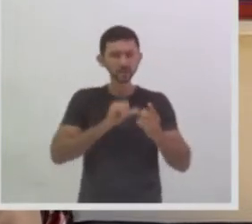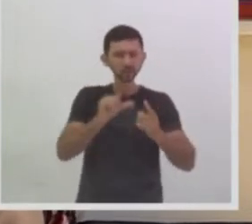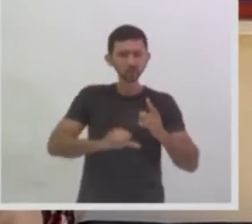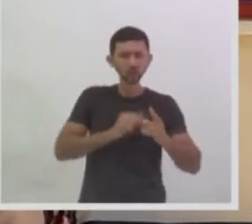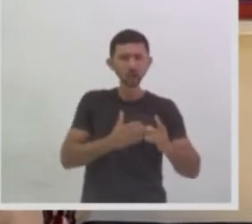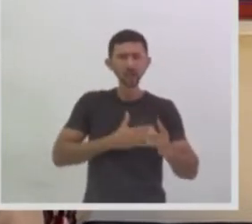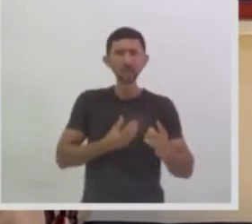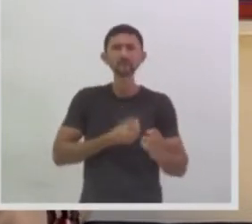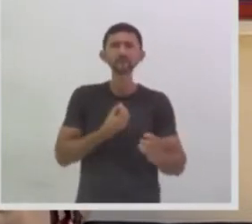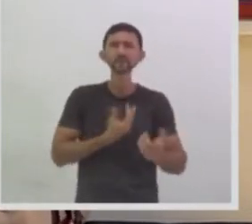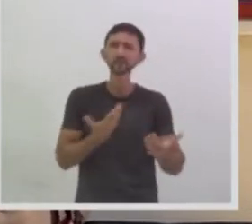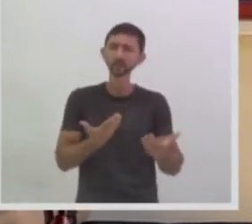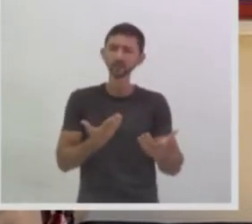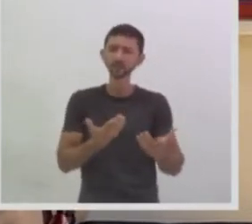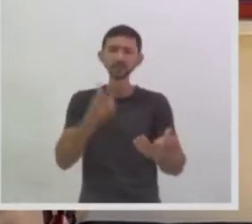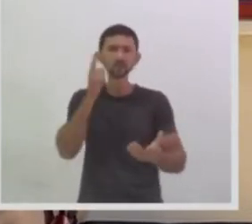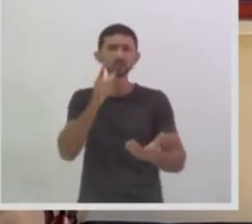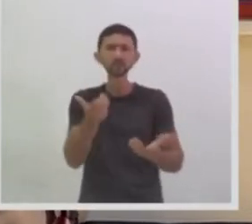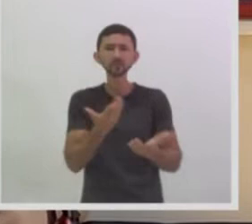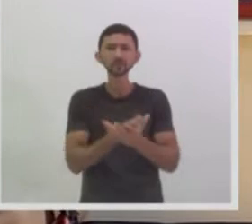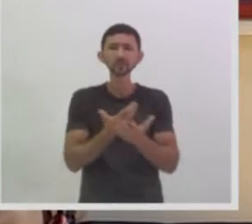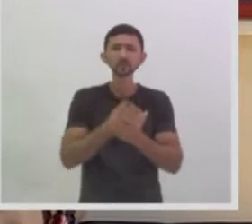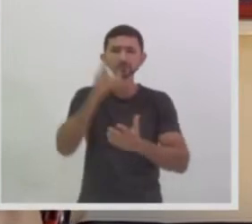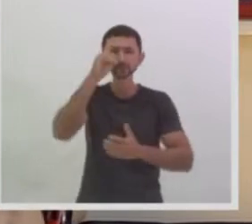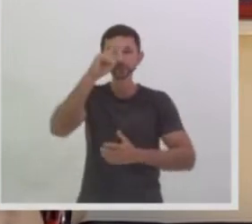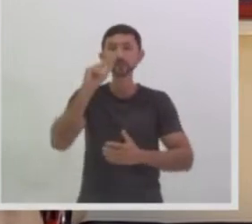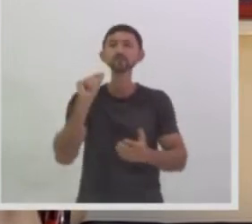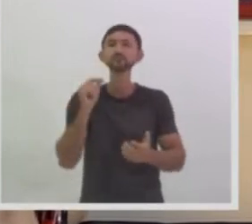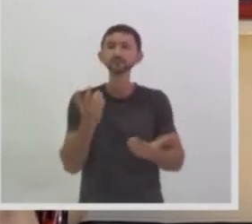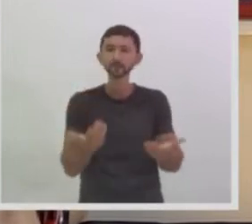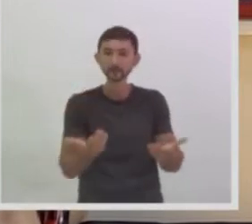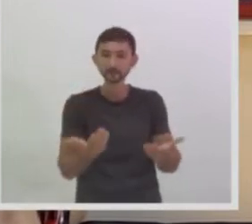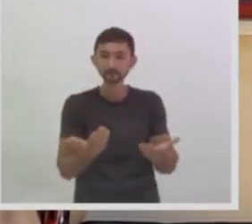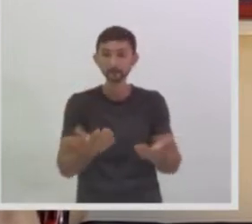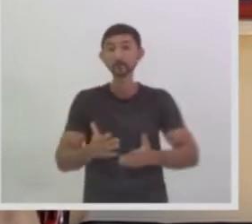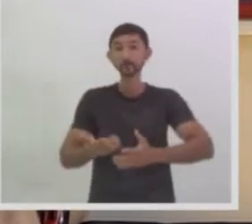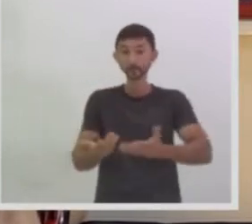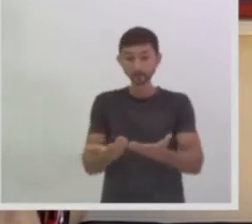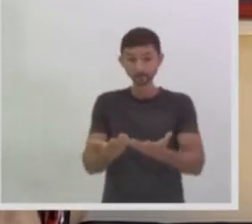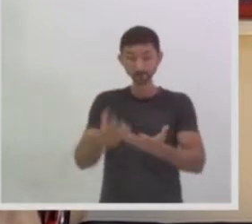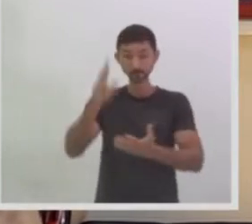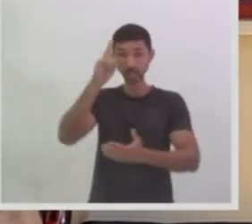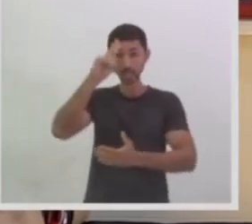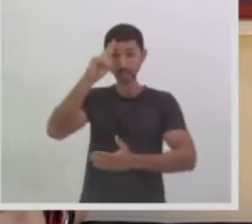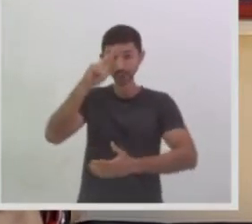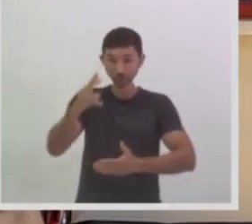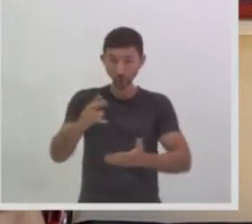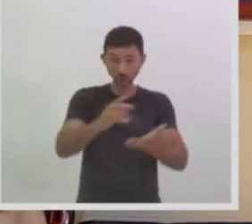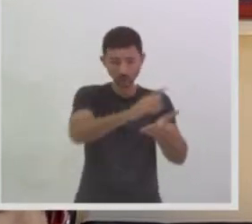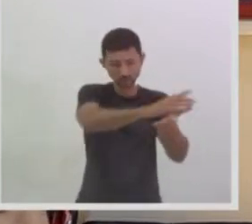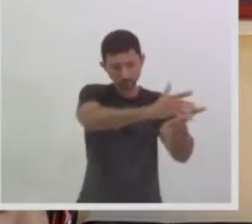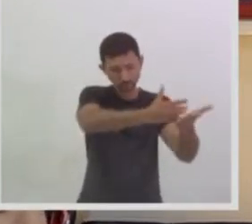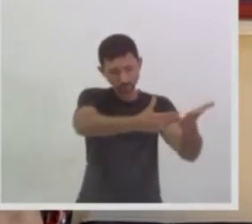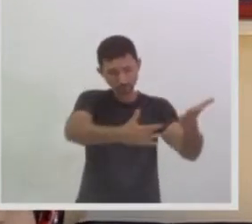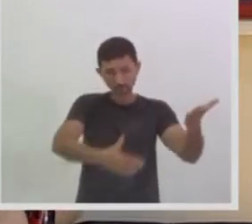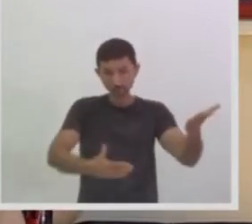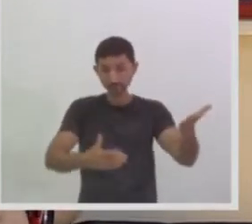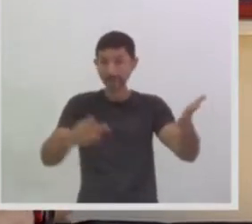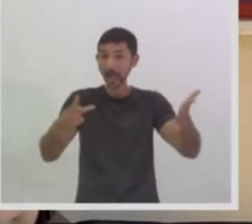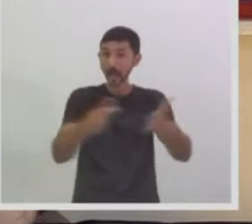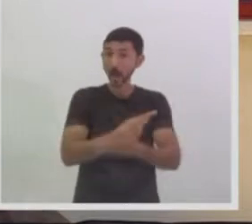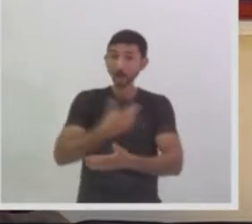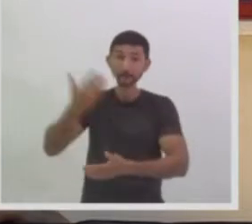vou ganhar estudando história. Realmente, a história como apenas uma lista de fatos daquilo que aconteceu no